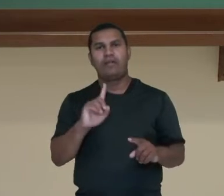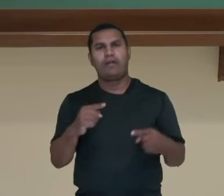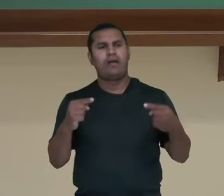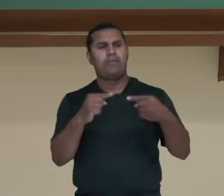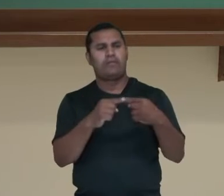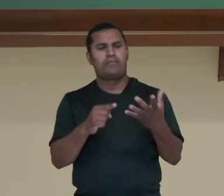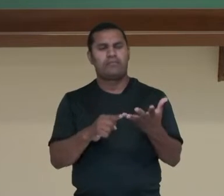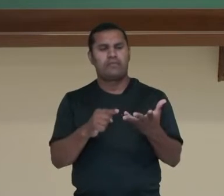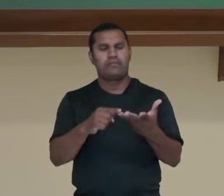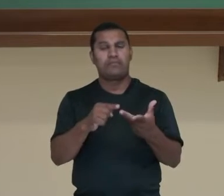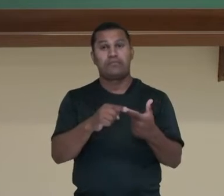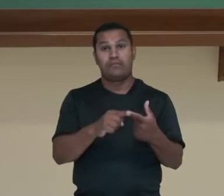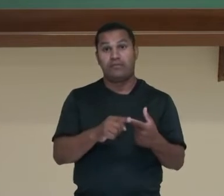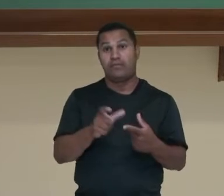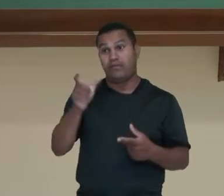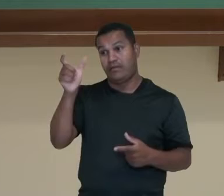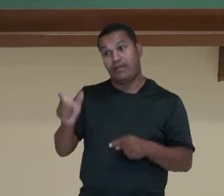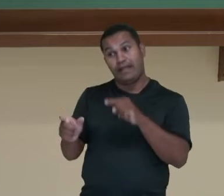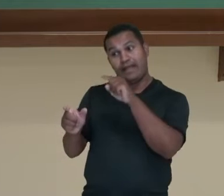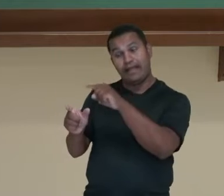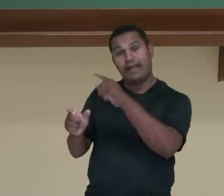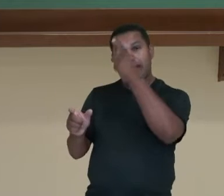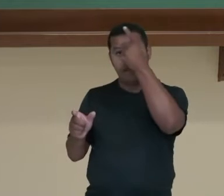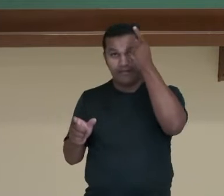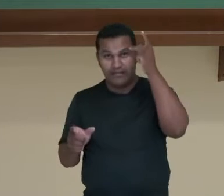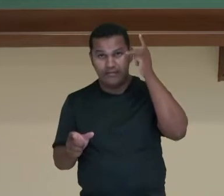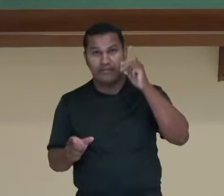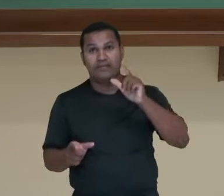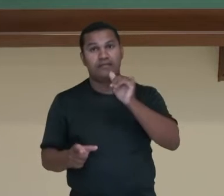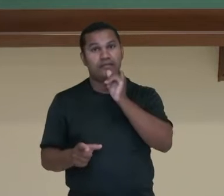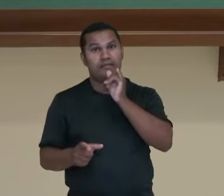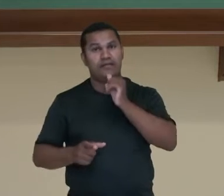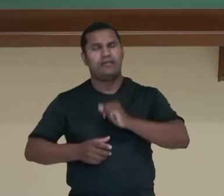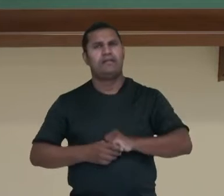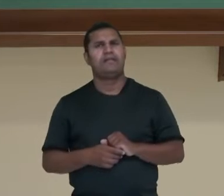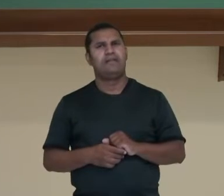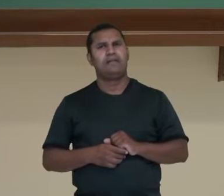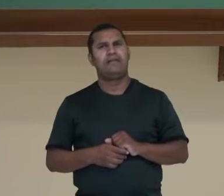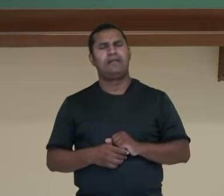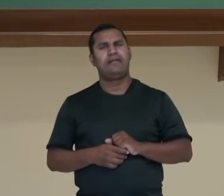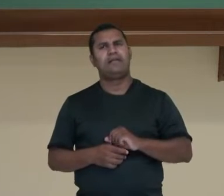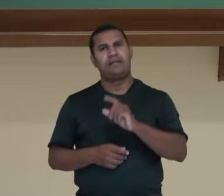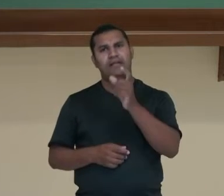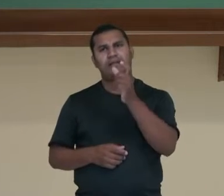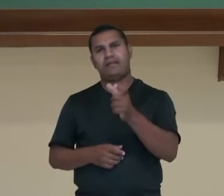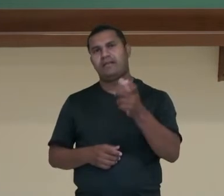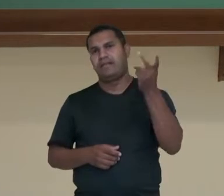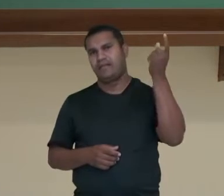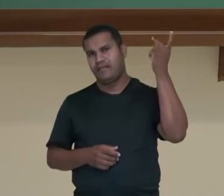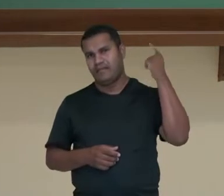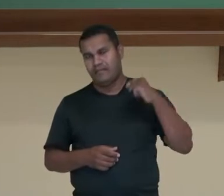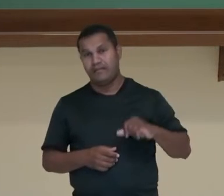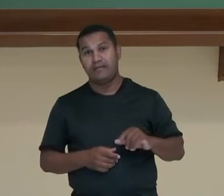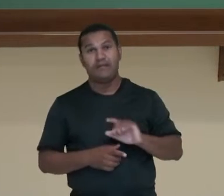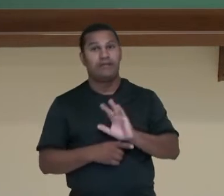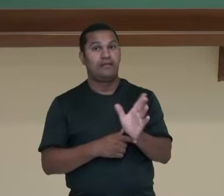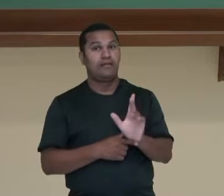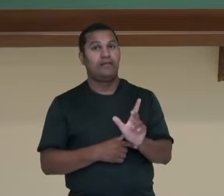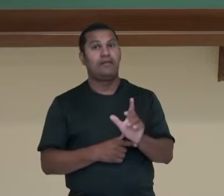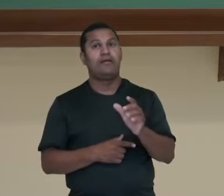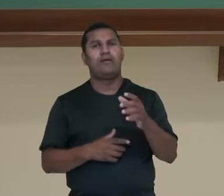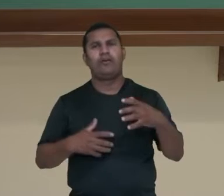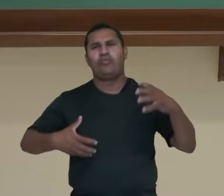disso, disso, daquilo. Teve uma vez, quando eu assisti o primeiro filme do King Kong,